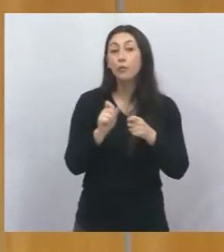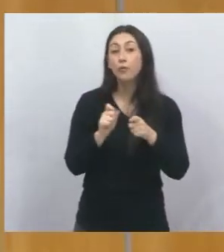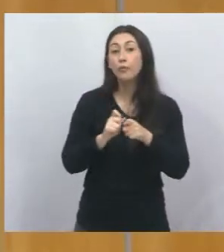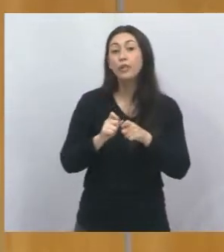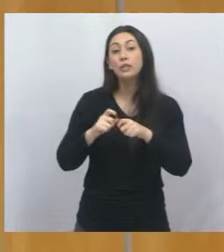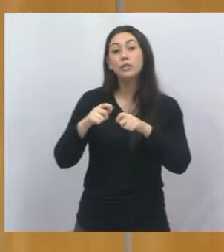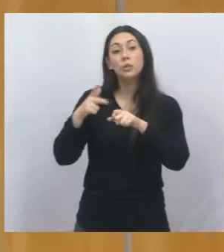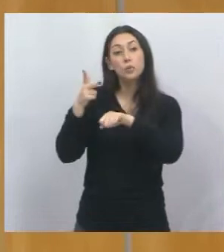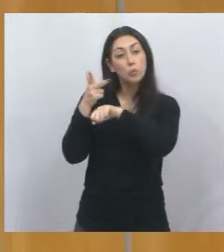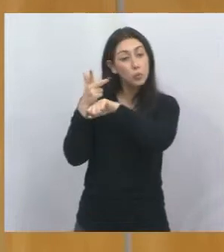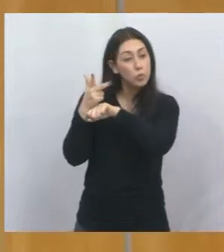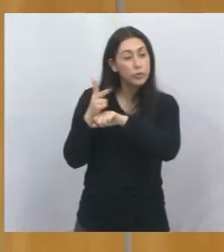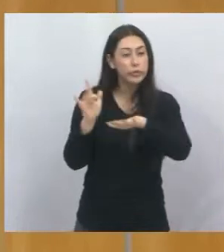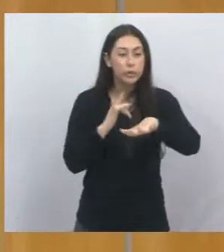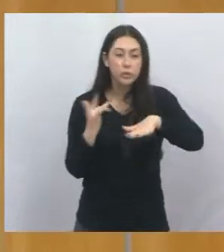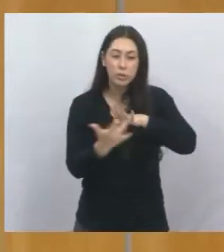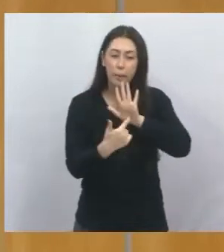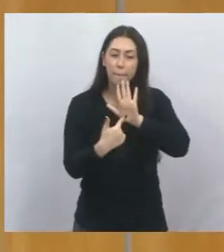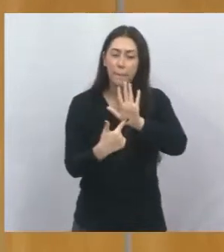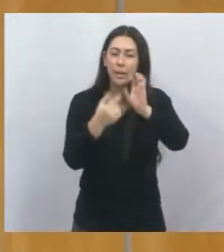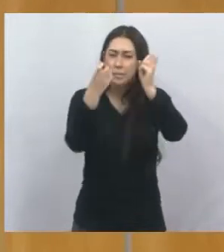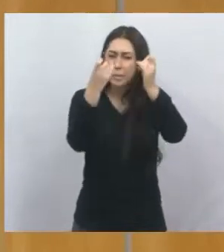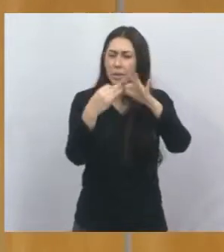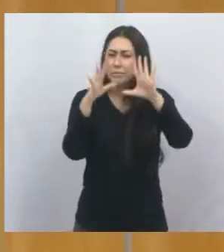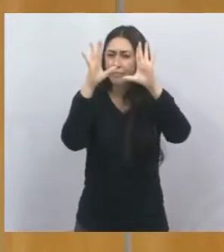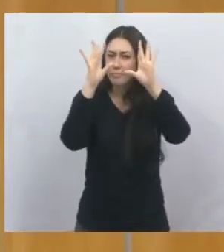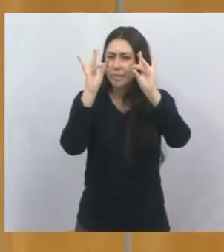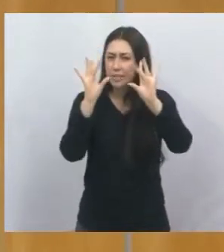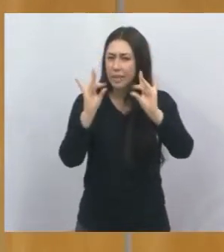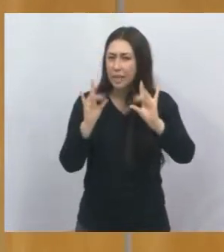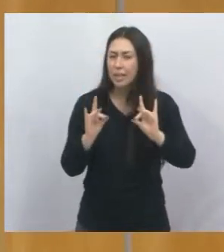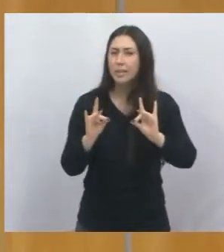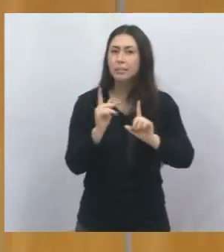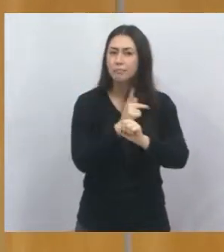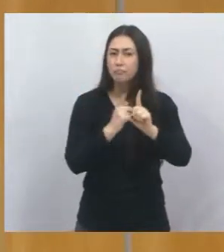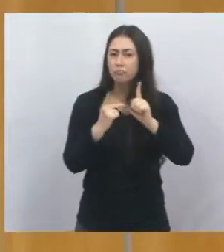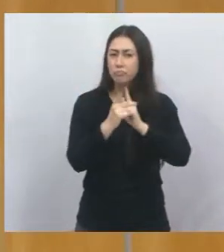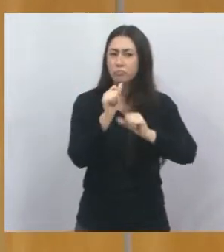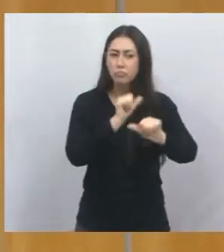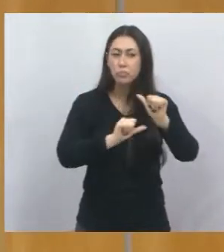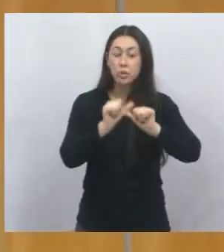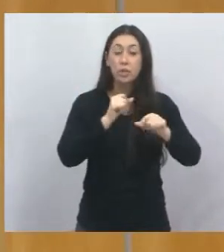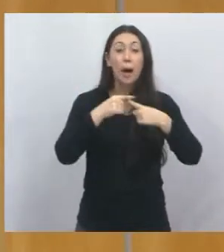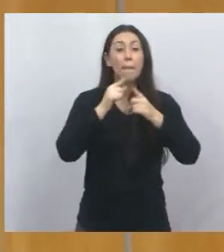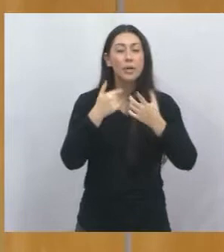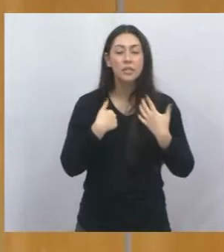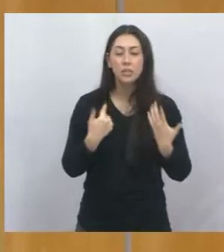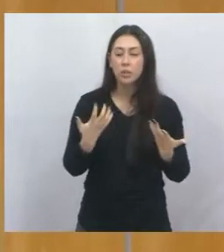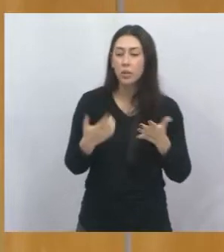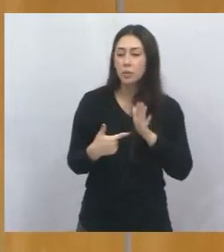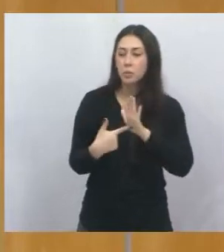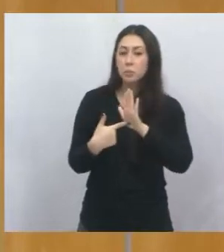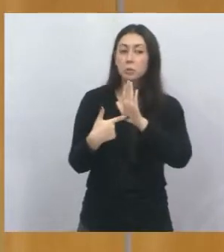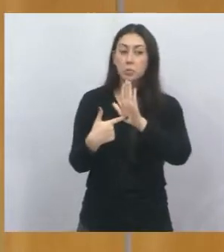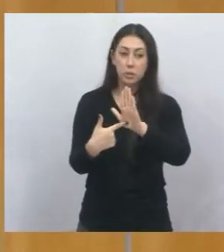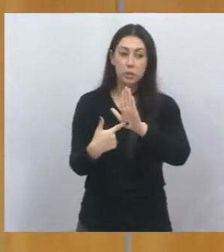redes sociais que vai explicar cada detalhe da nossa reforma da Previdência. Mas externo aqui, vereador Edgar